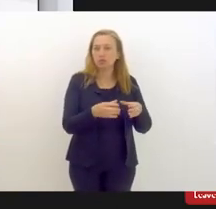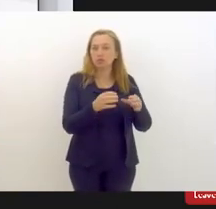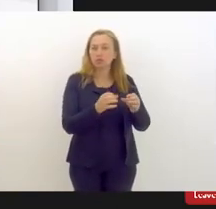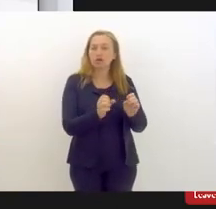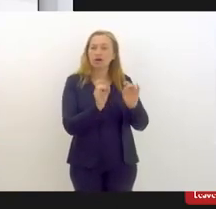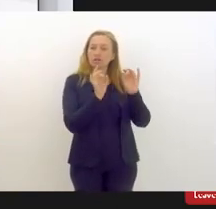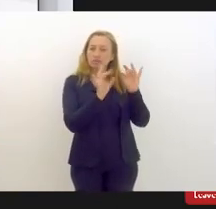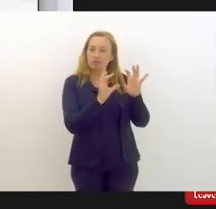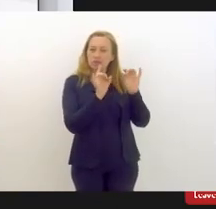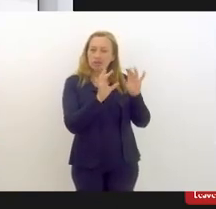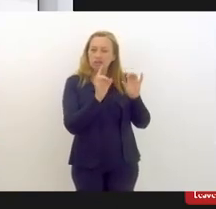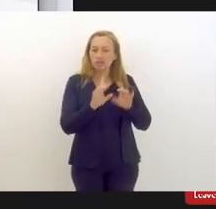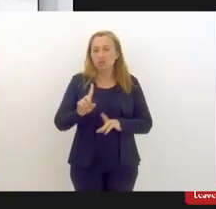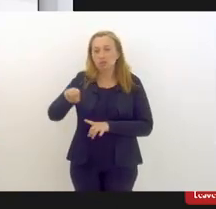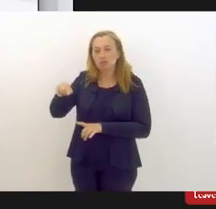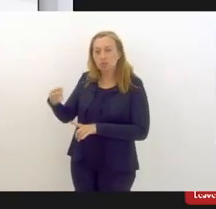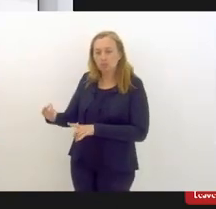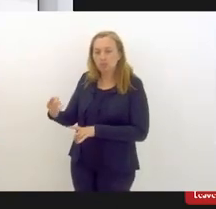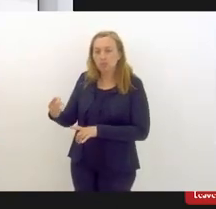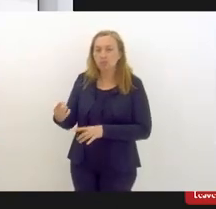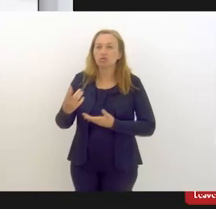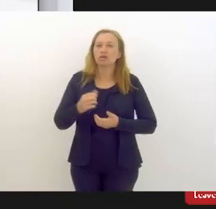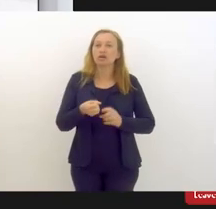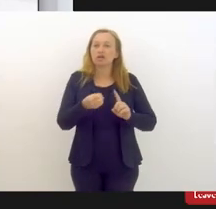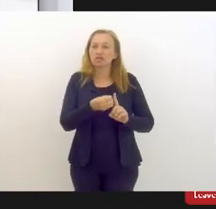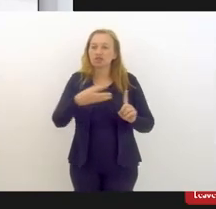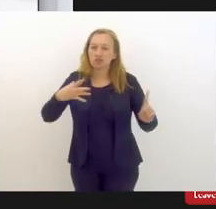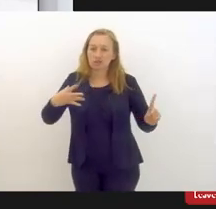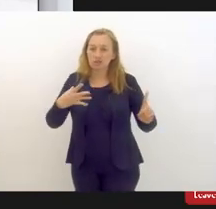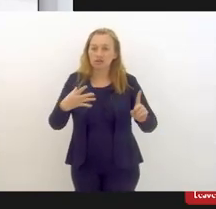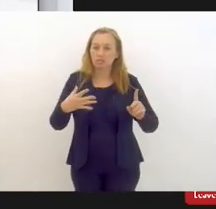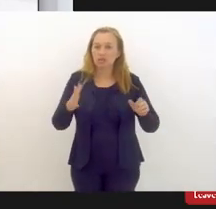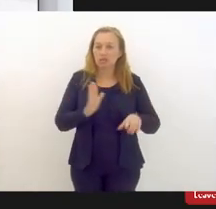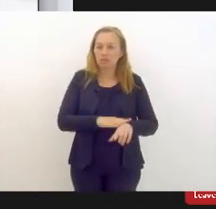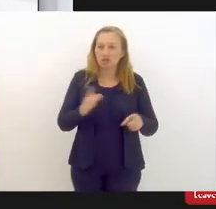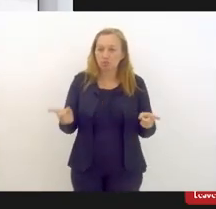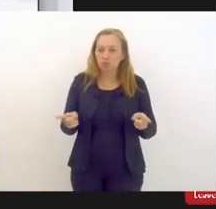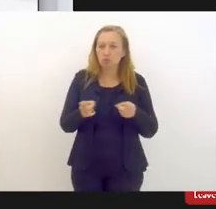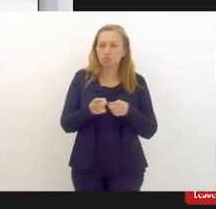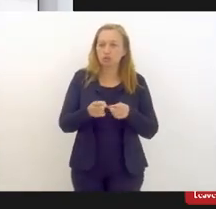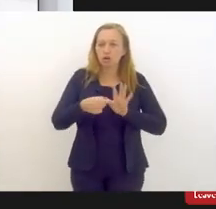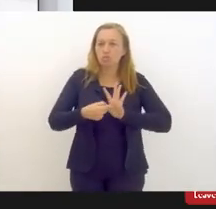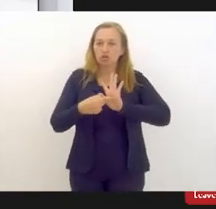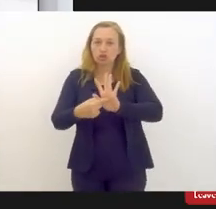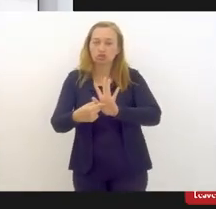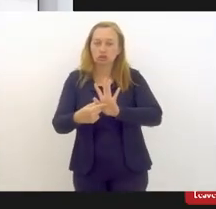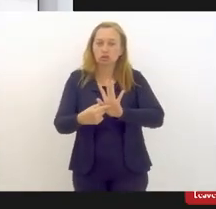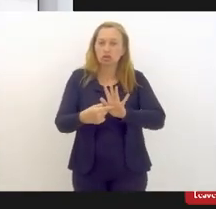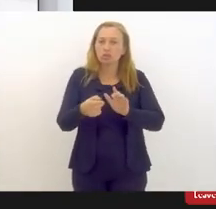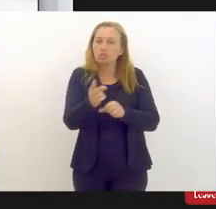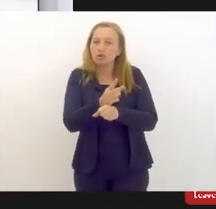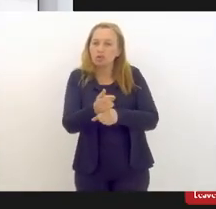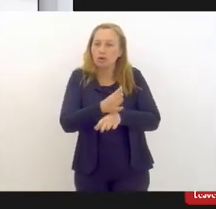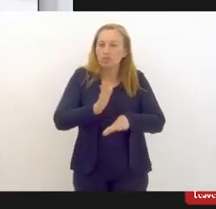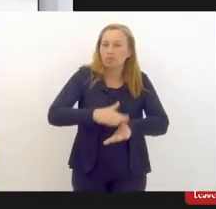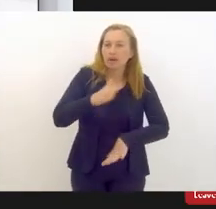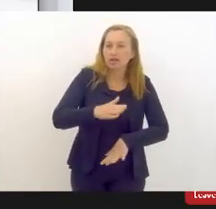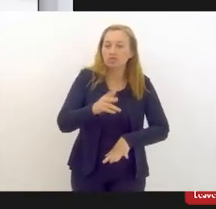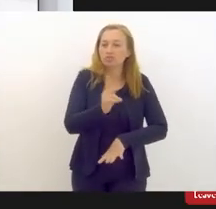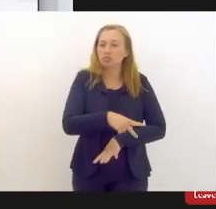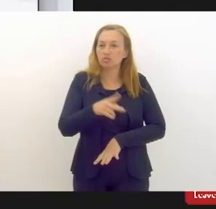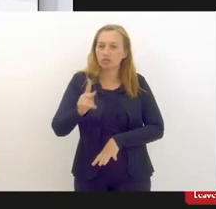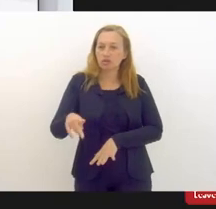Acaba que na rede, esse formato de extensão, cursos mais curtos, tem demonstrado maior procura dos nossos